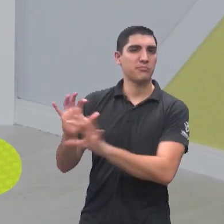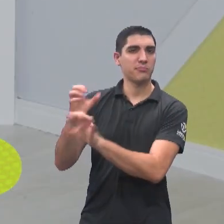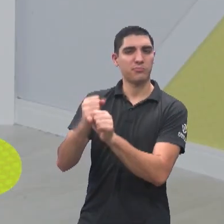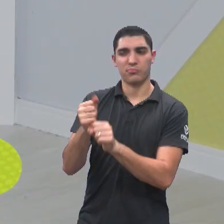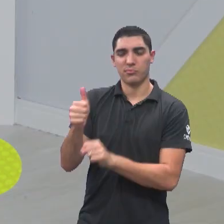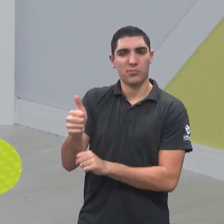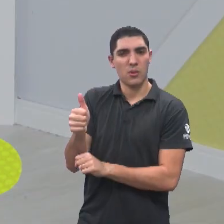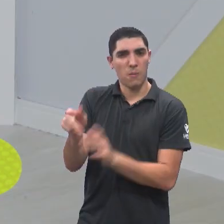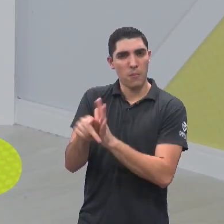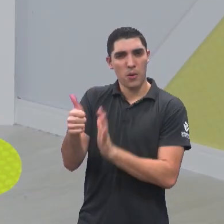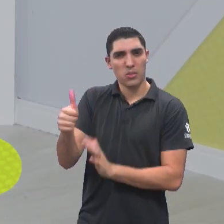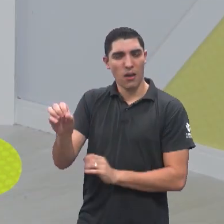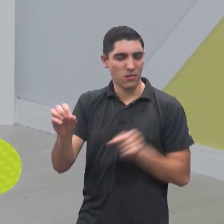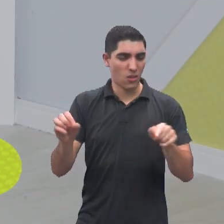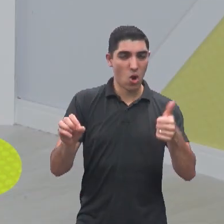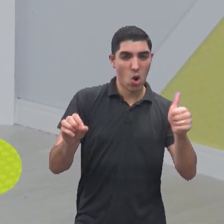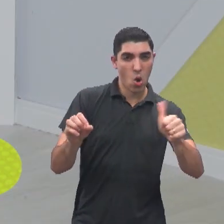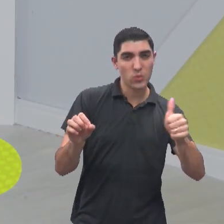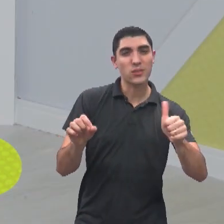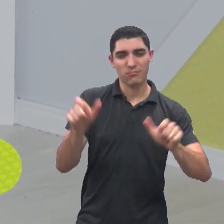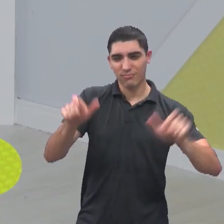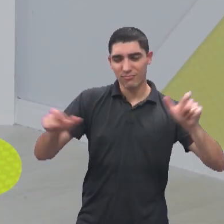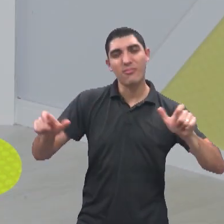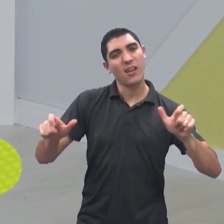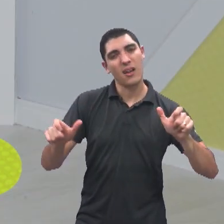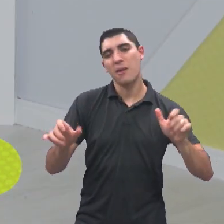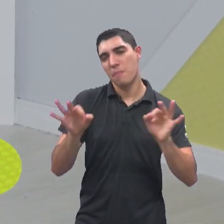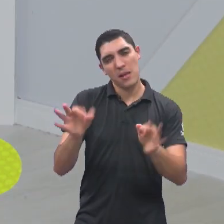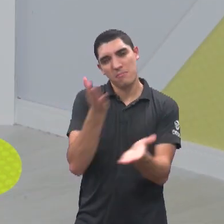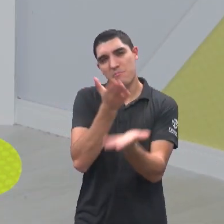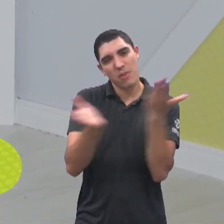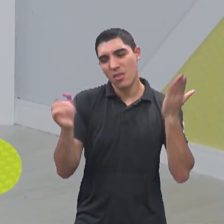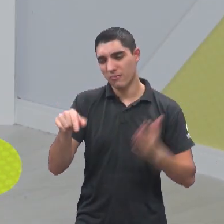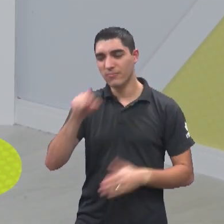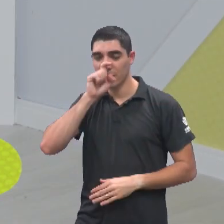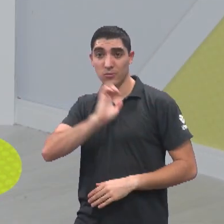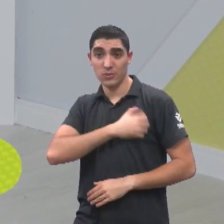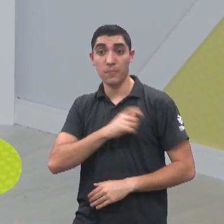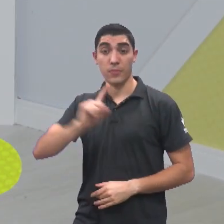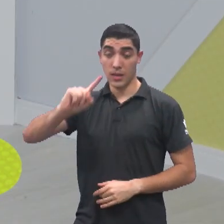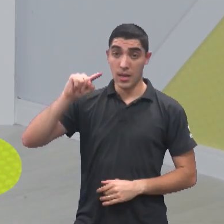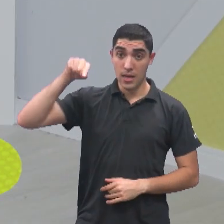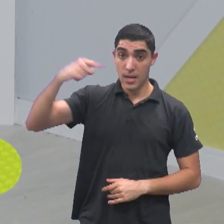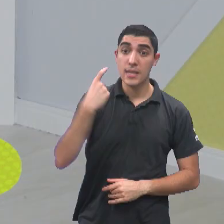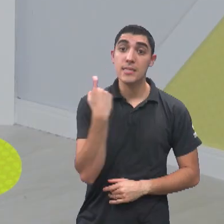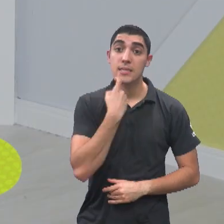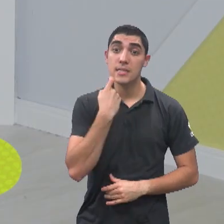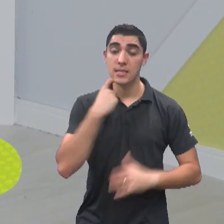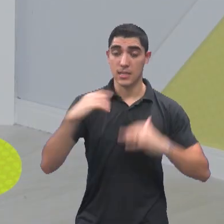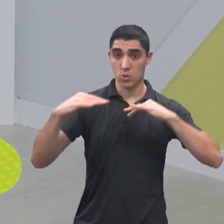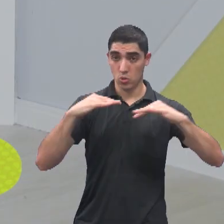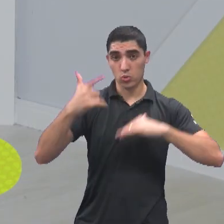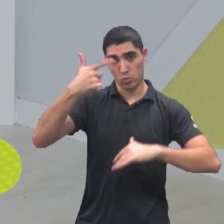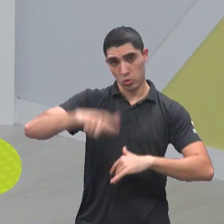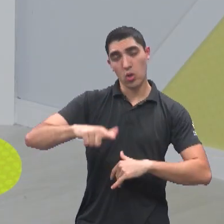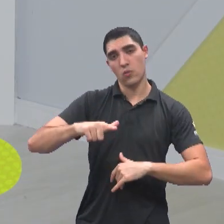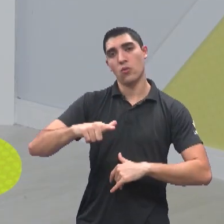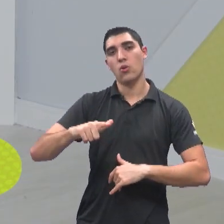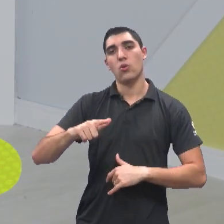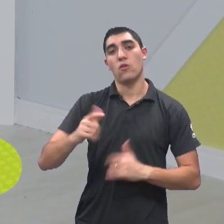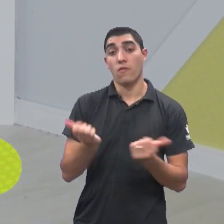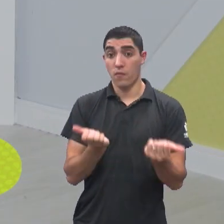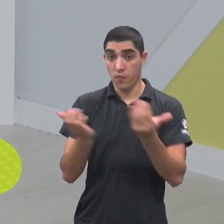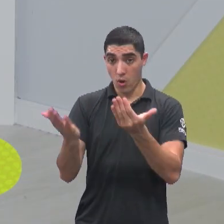em casa pelo placar mínimo 1-0. A Águia volta a campo na próxima sexta-feira, dia 2/5, às 15 horas, fora de casa,